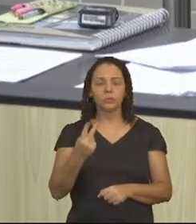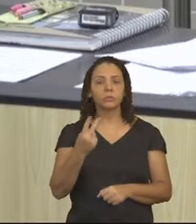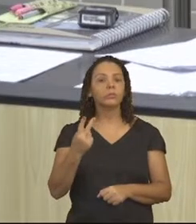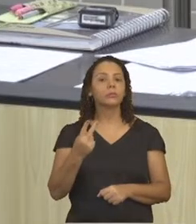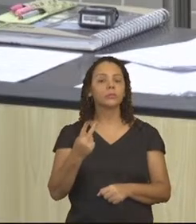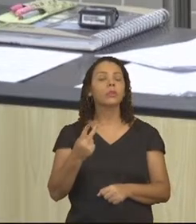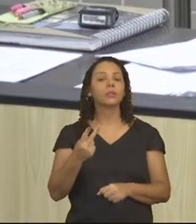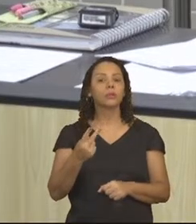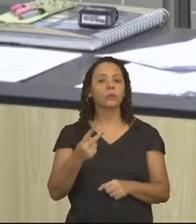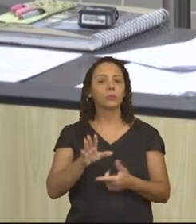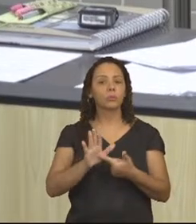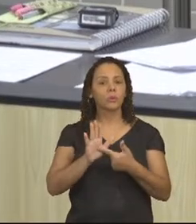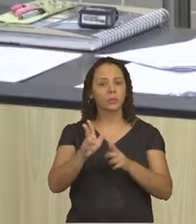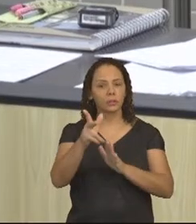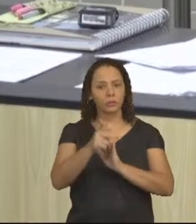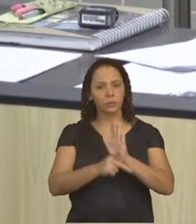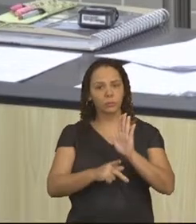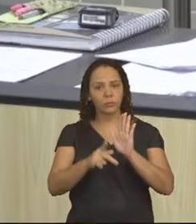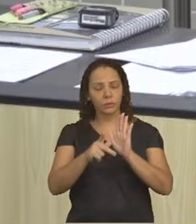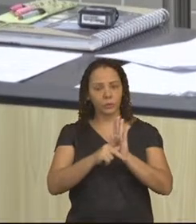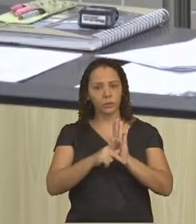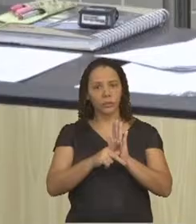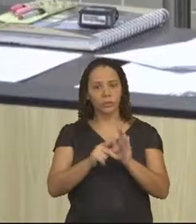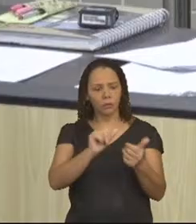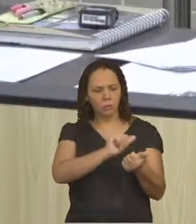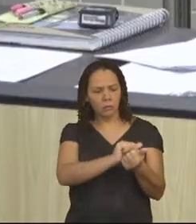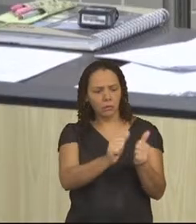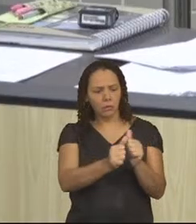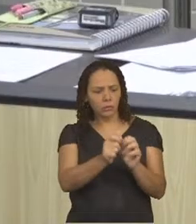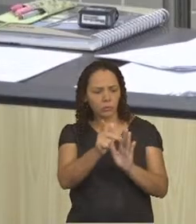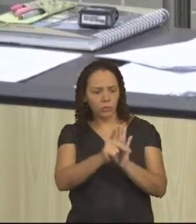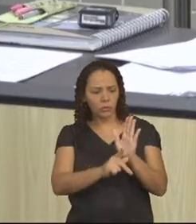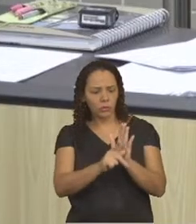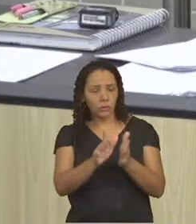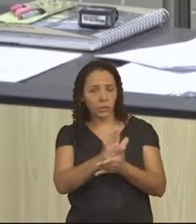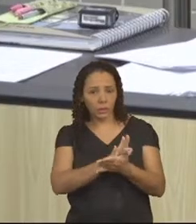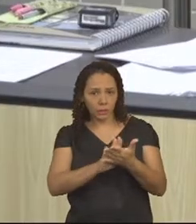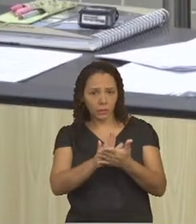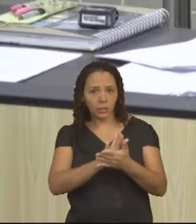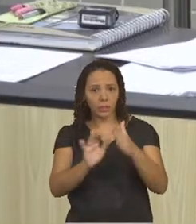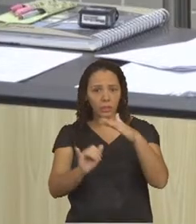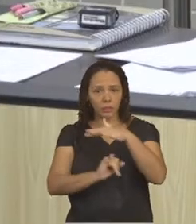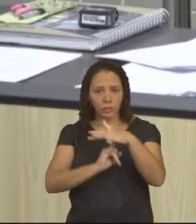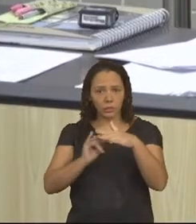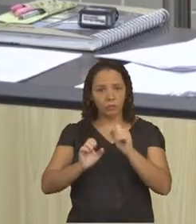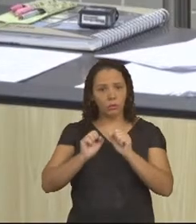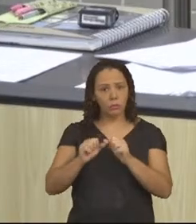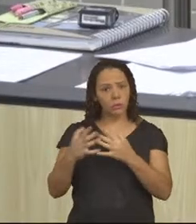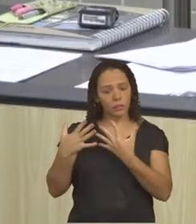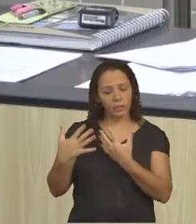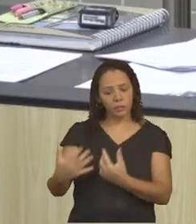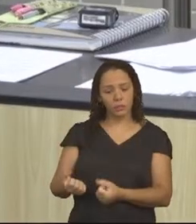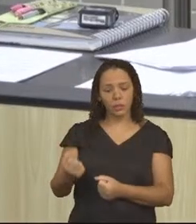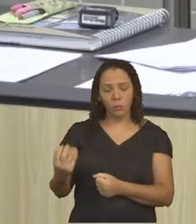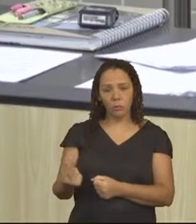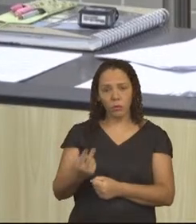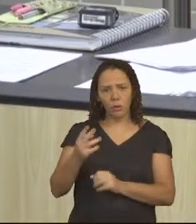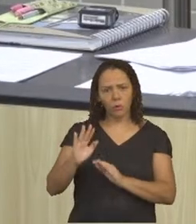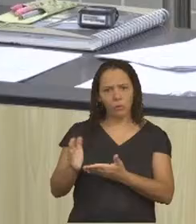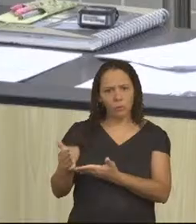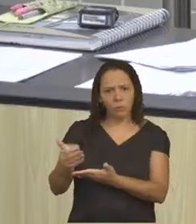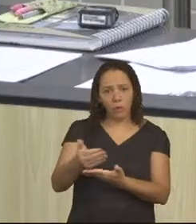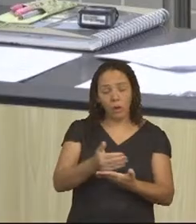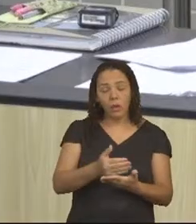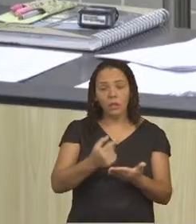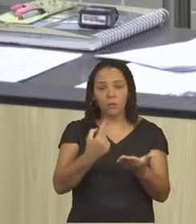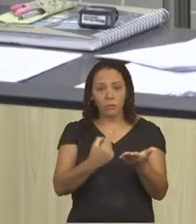e não for realizada a sua readequação, a entidade poderá receber o valor já arrecadado, devendo se comprometer